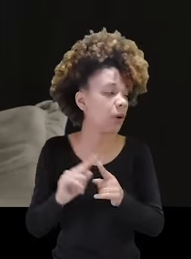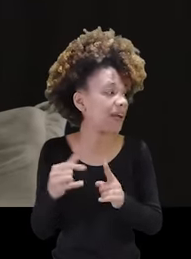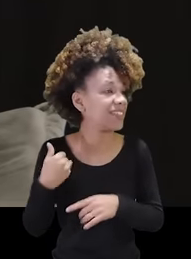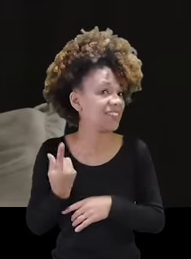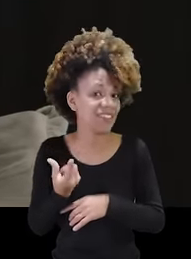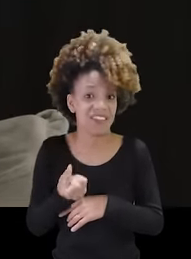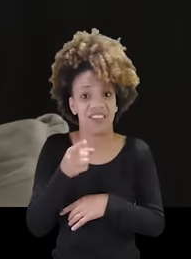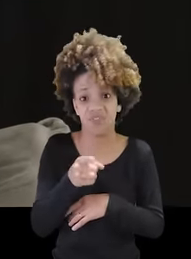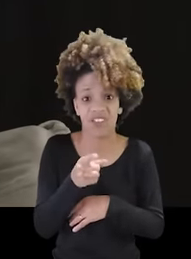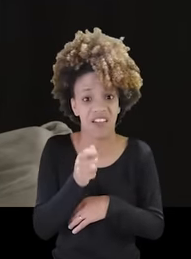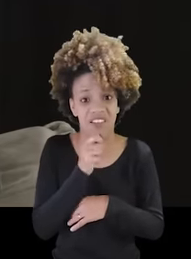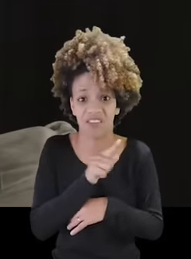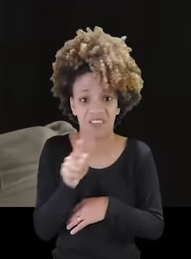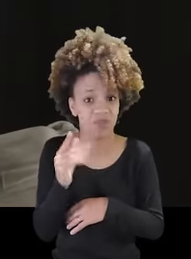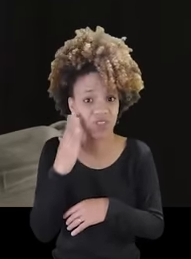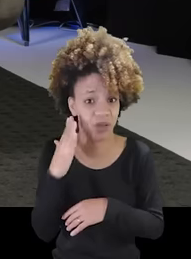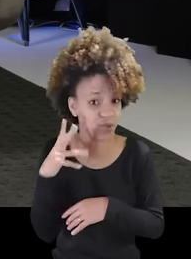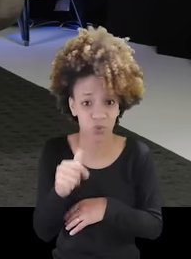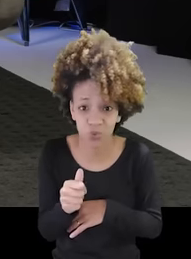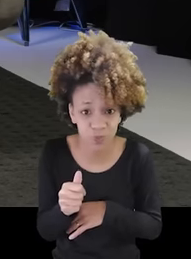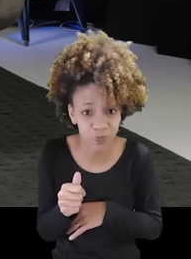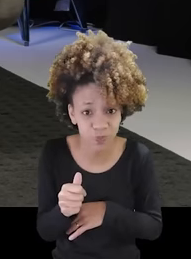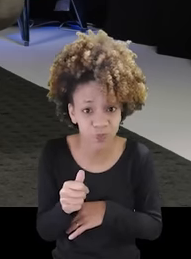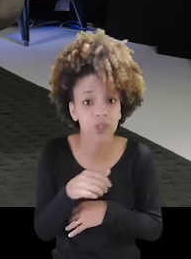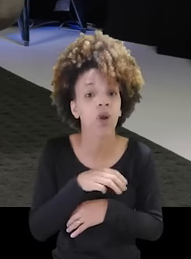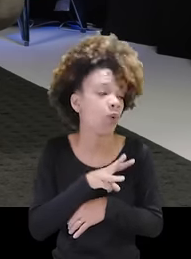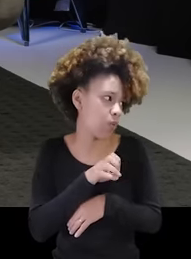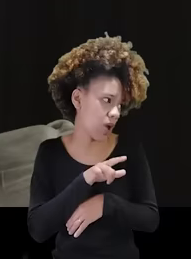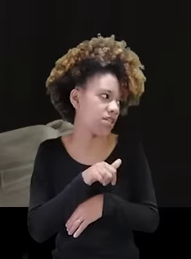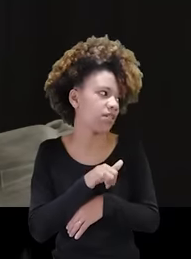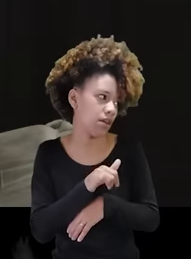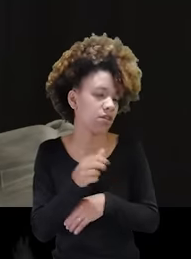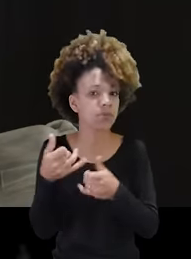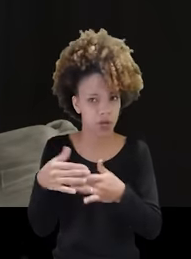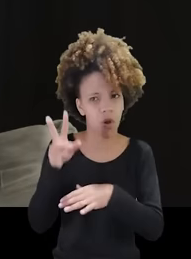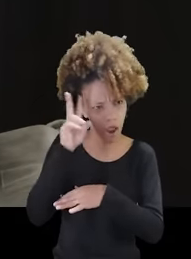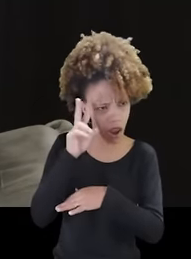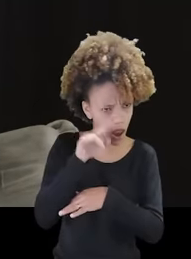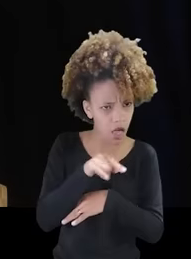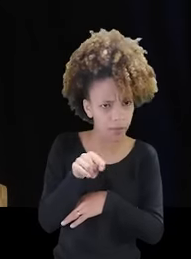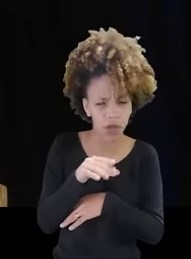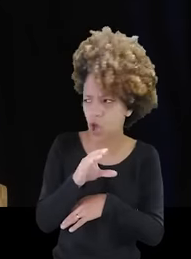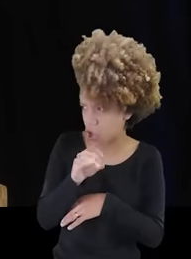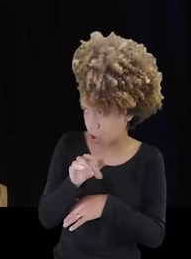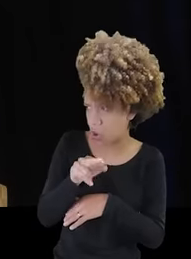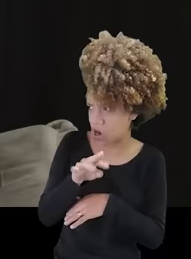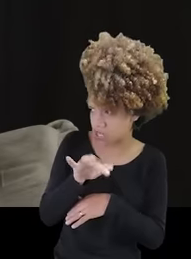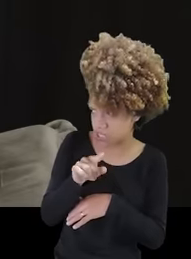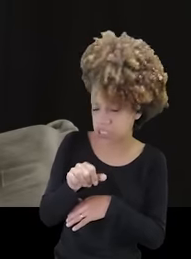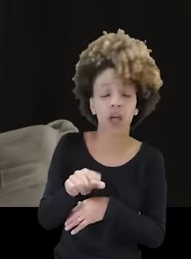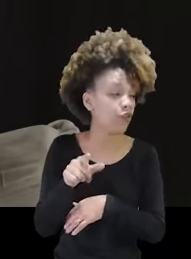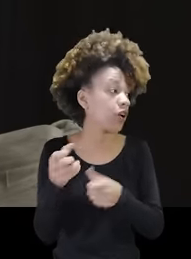tem 16 anos tá assistindo esse vídeo você ainda não sabe tudo e aí que que é o Wesley que me explicou o Wesley lembra eu tô falando